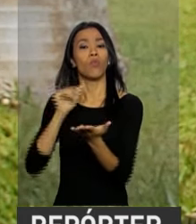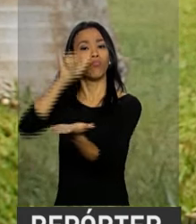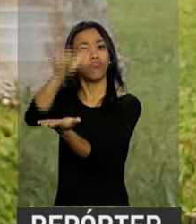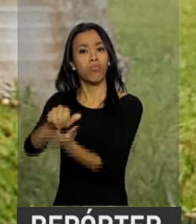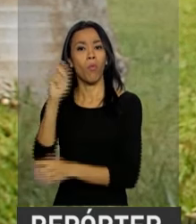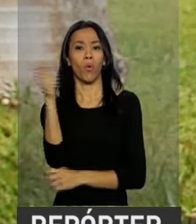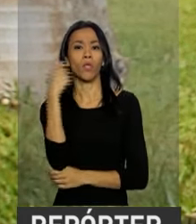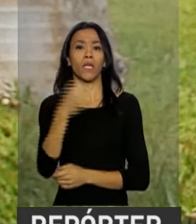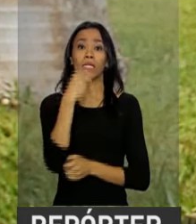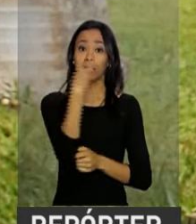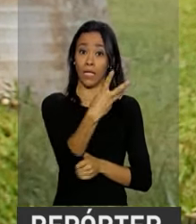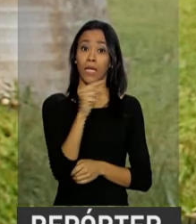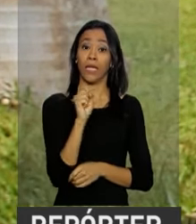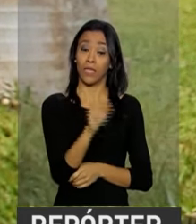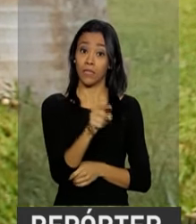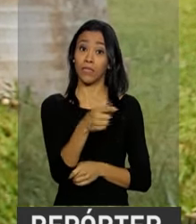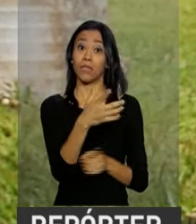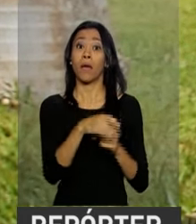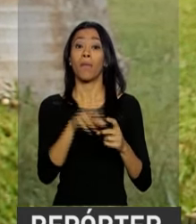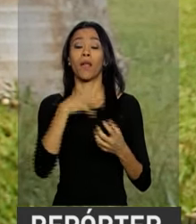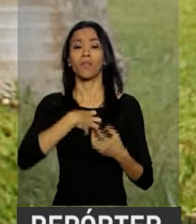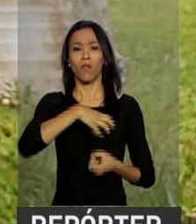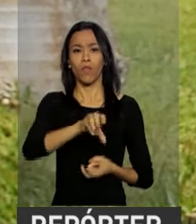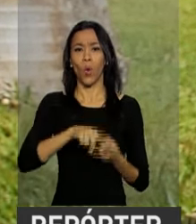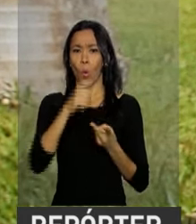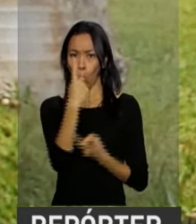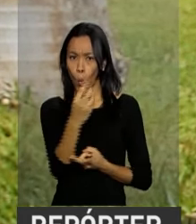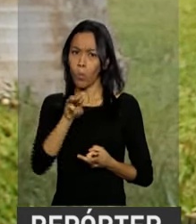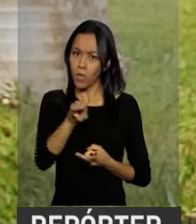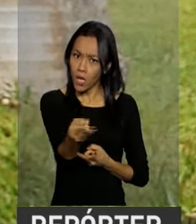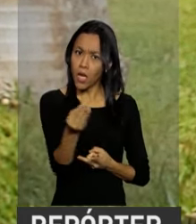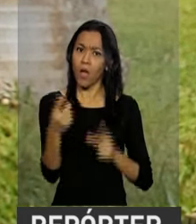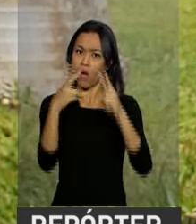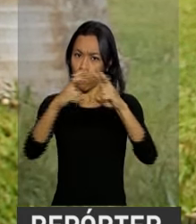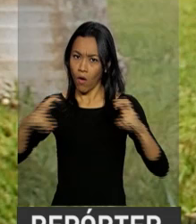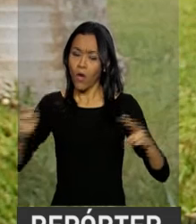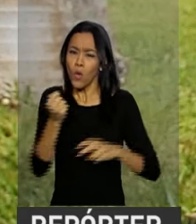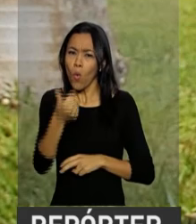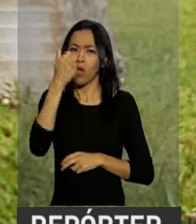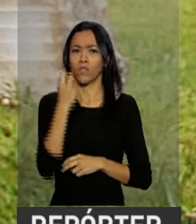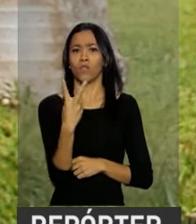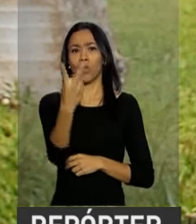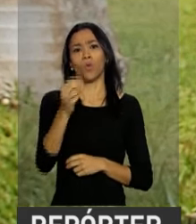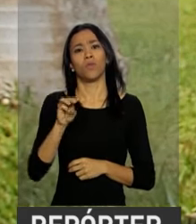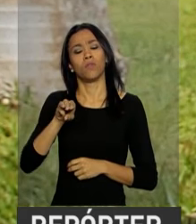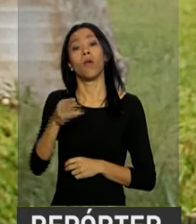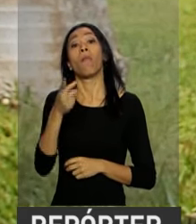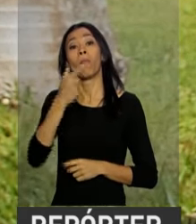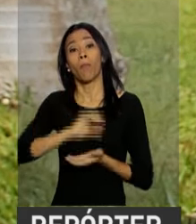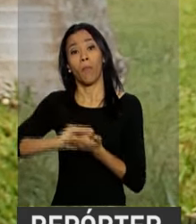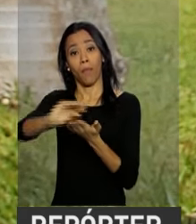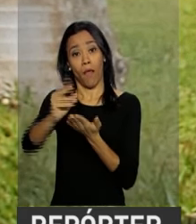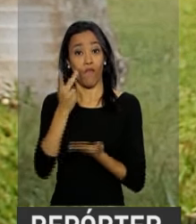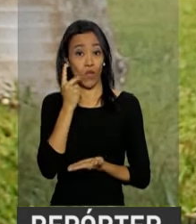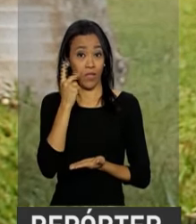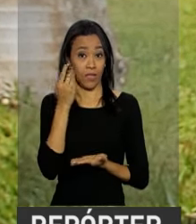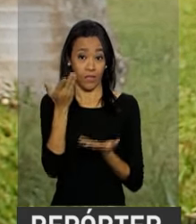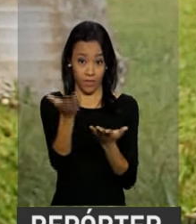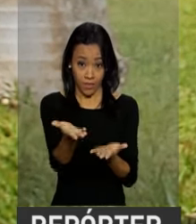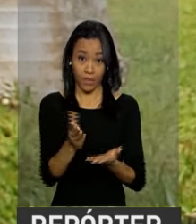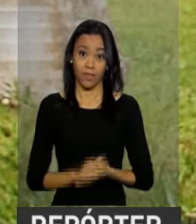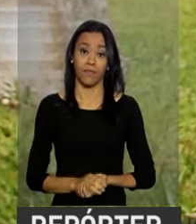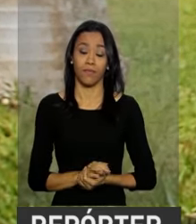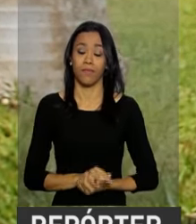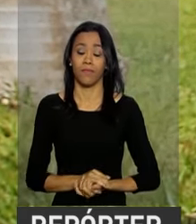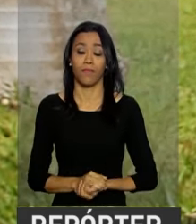3 para Salvador, 1 bilhão para Florianópolis e quase 2 bilhões para Fortaleza. De Brasília,